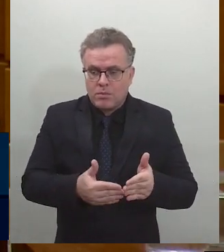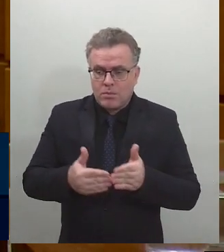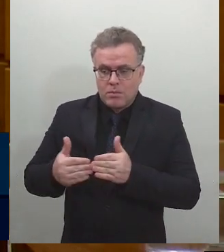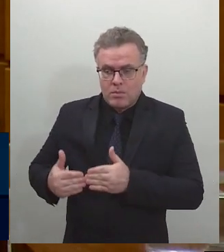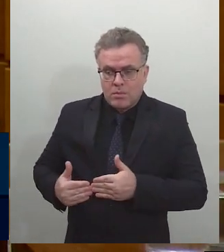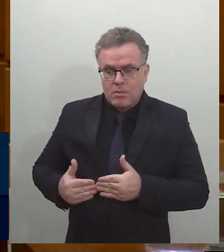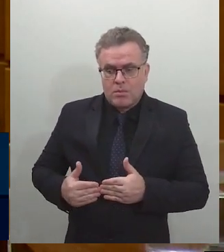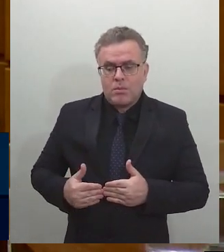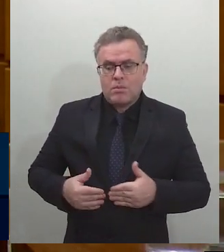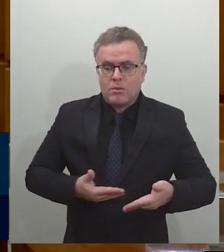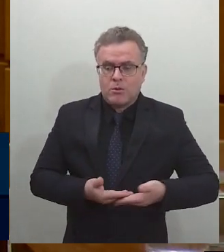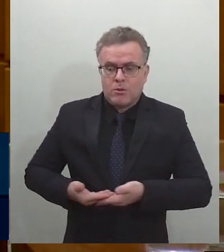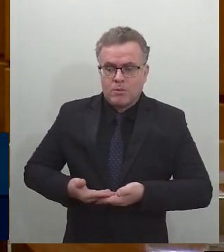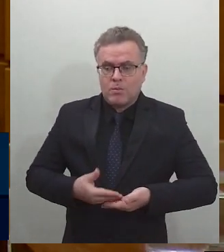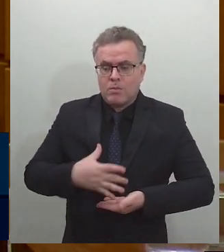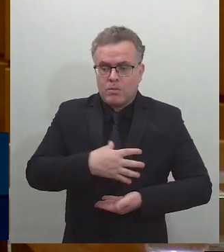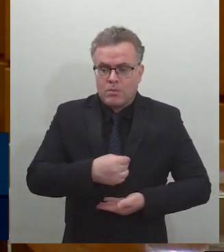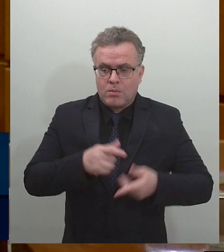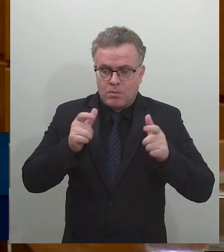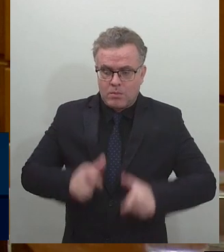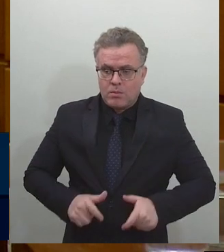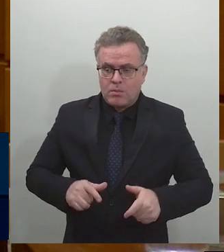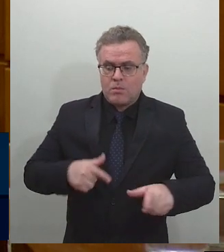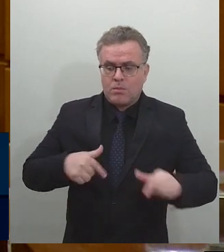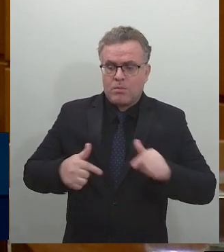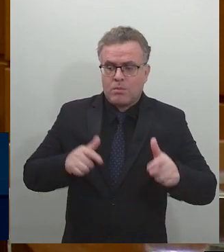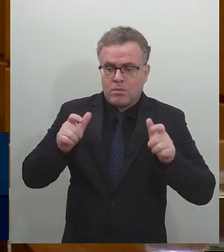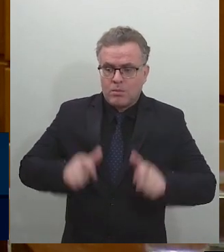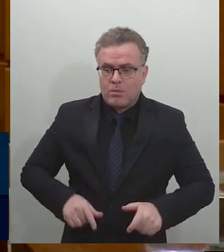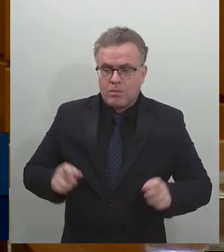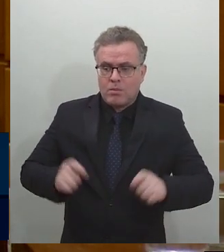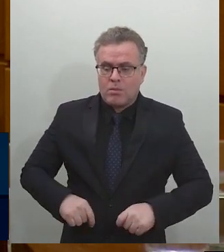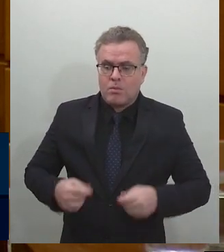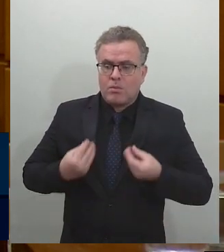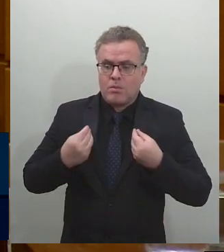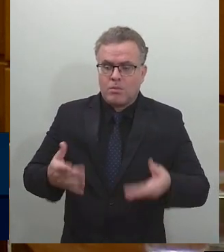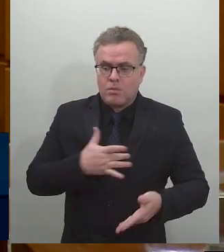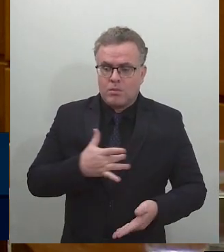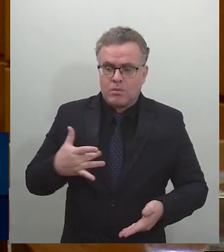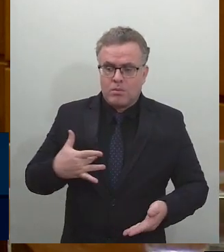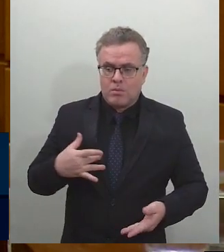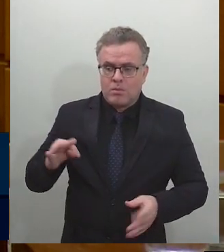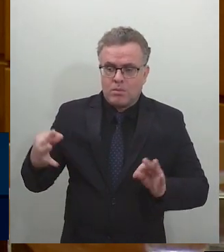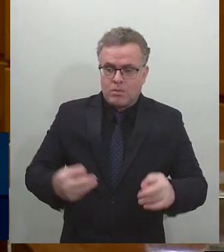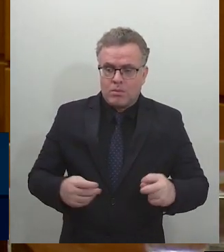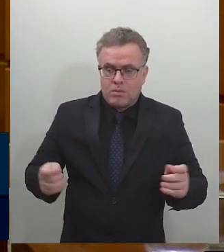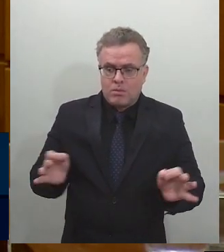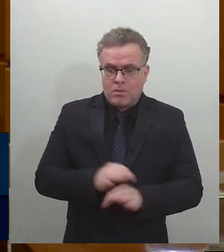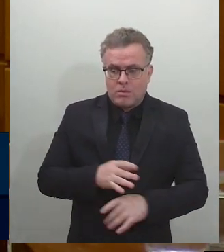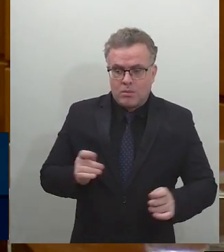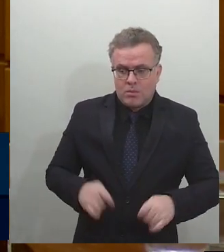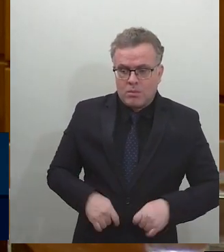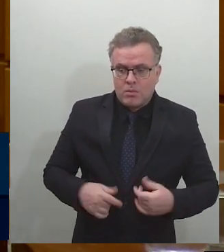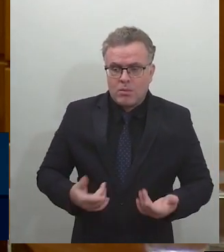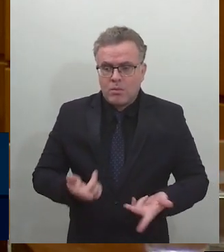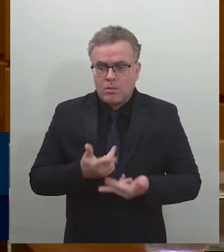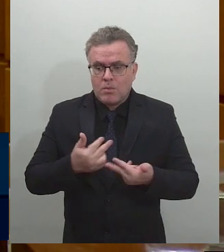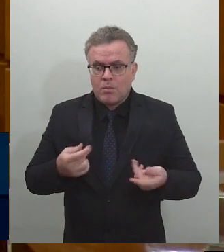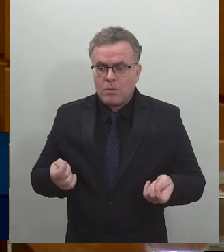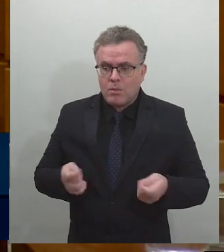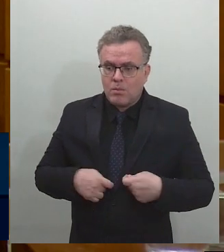de trabalho e instalações de saúde amigáveis à amamentação. Quantas situações não se passam mulheres que ficam com vergonha de amamentar,